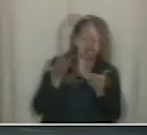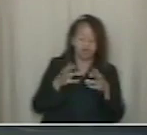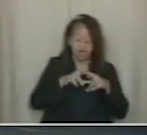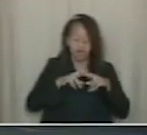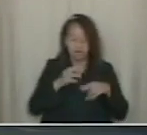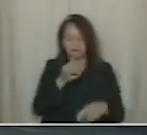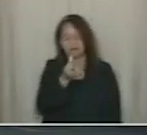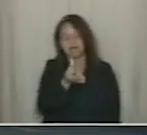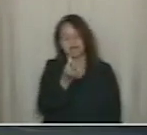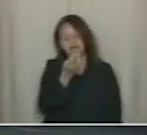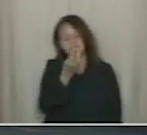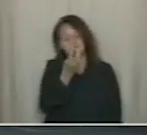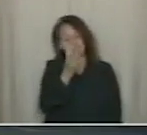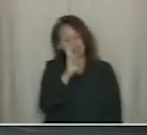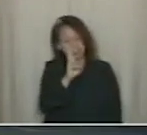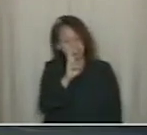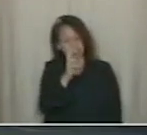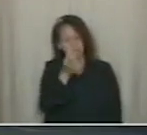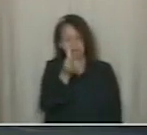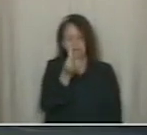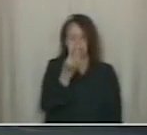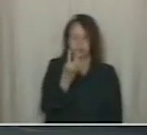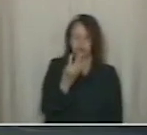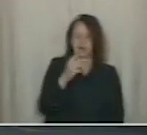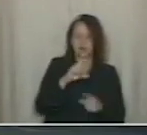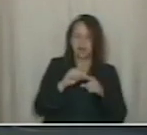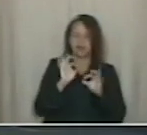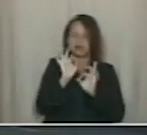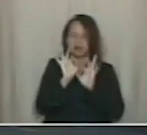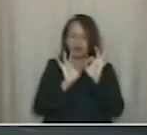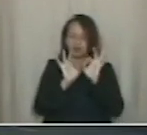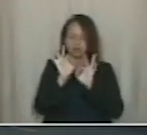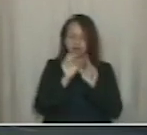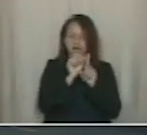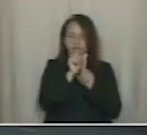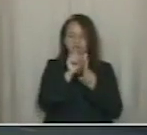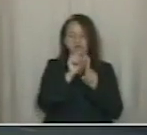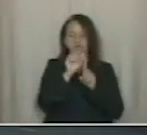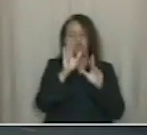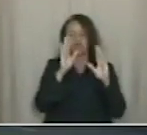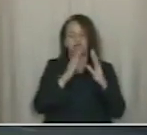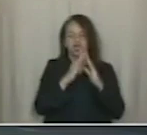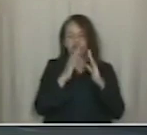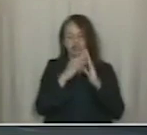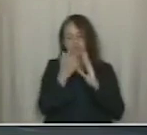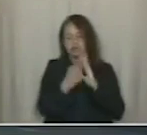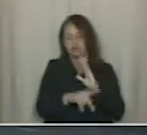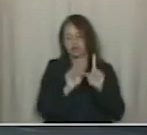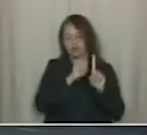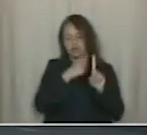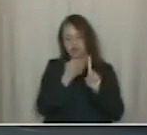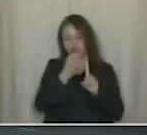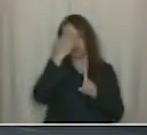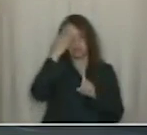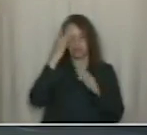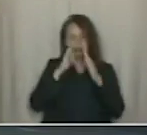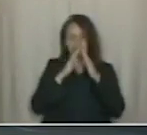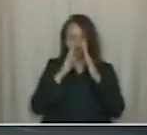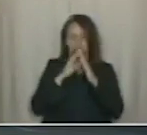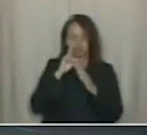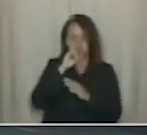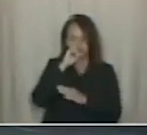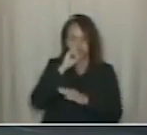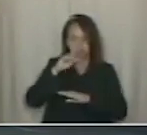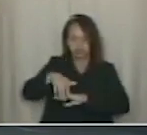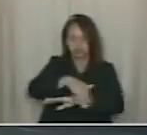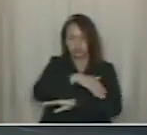também, 6562, que pede para reajustar o aluguel social das famílias que vivem em situação de vulnerabilidade